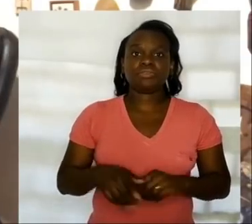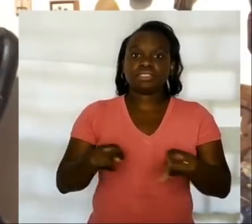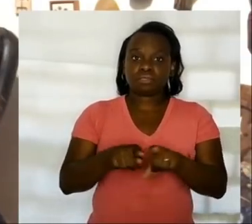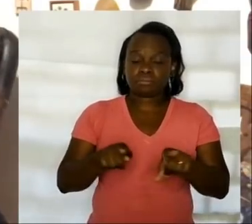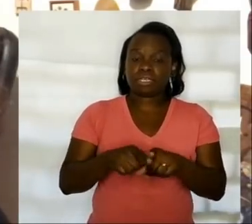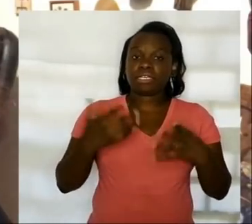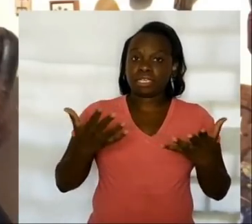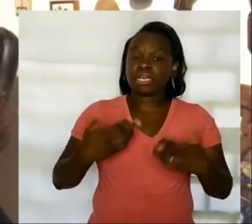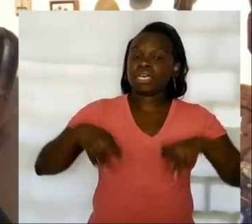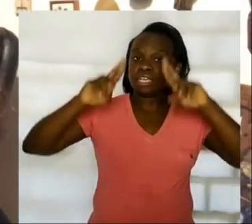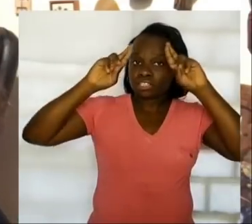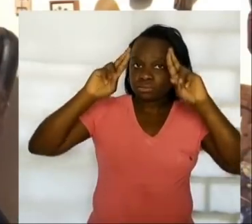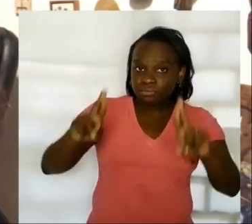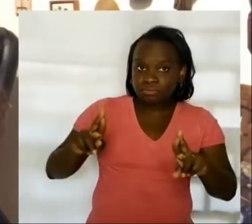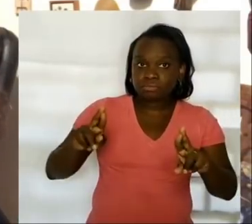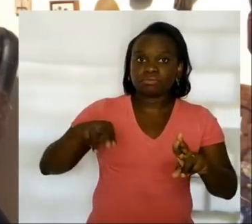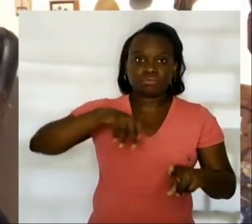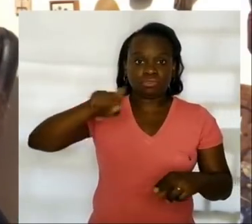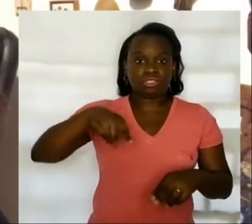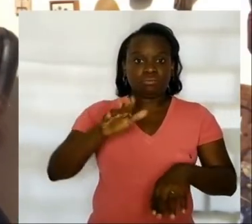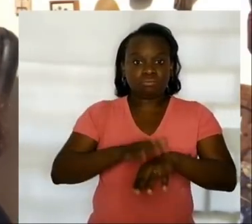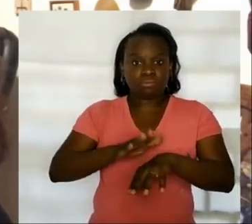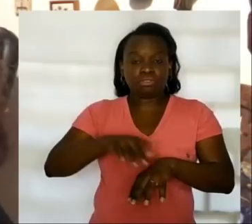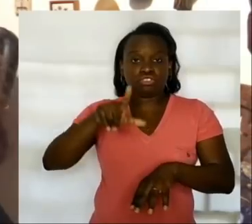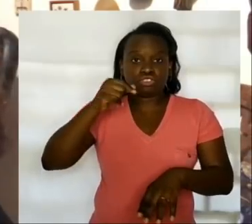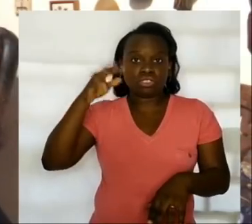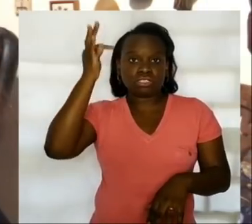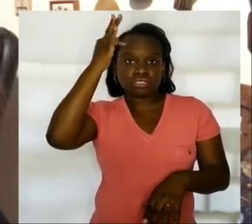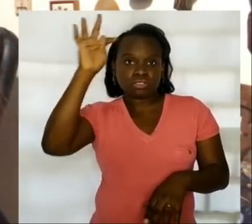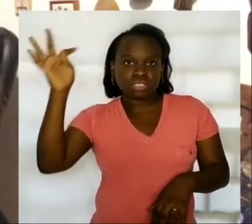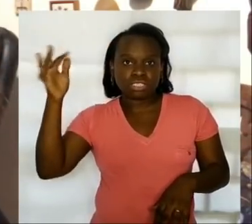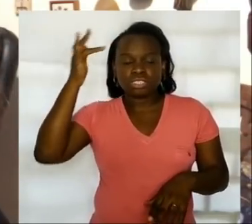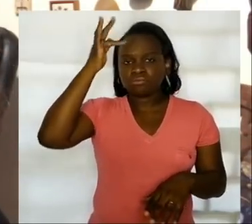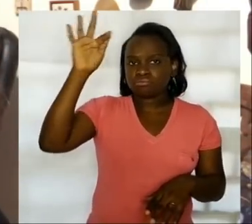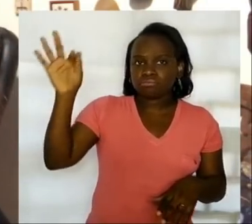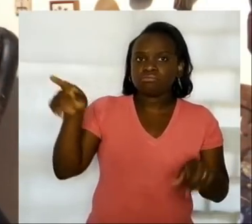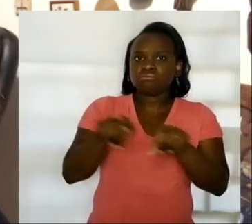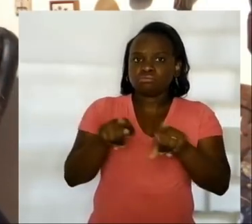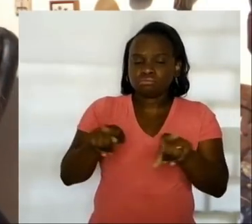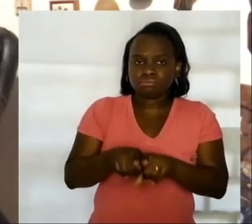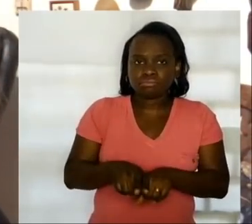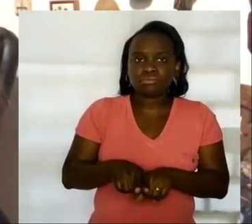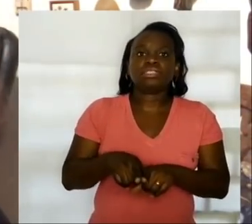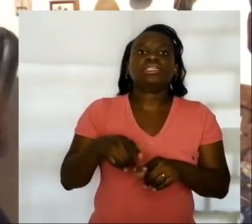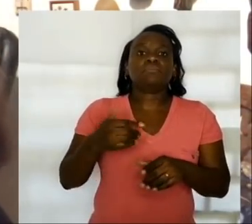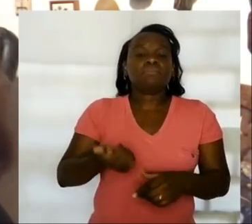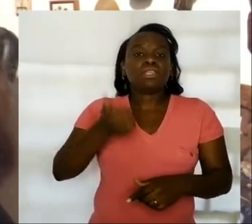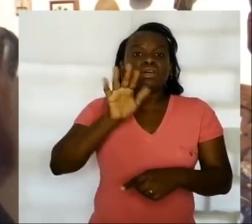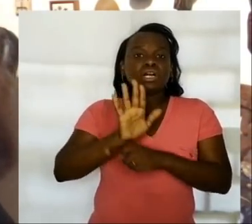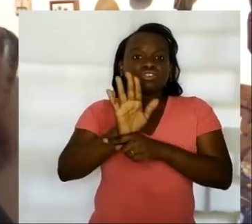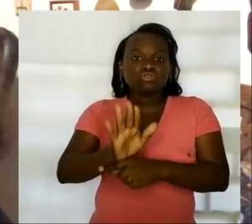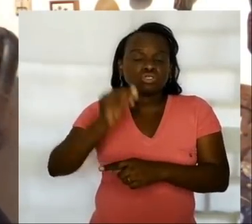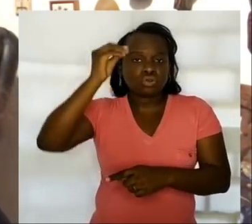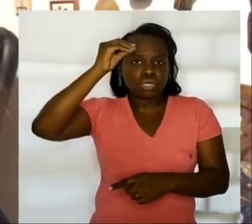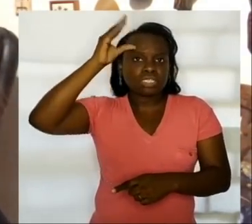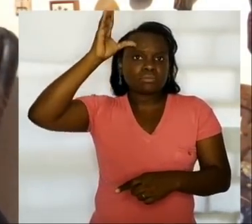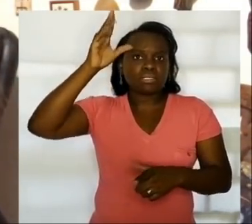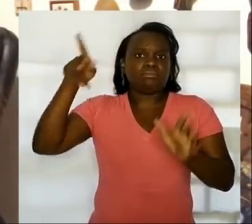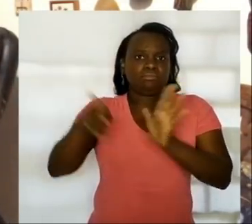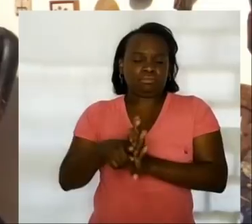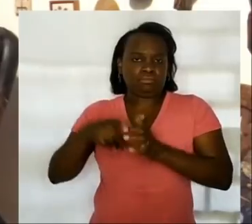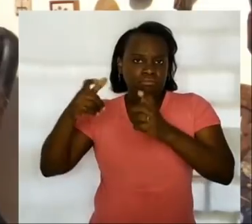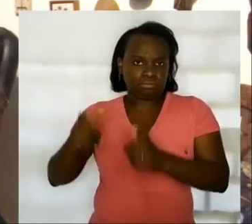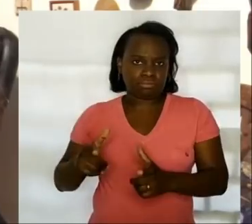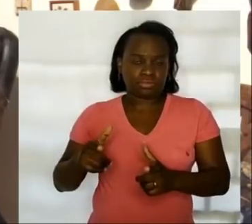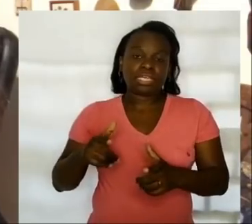prioritariamente em língua portuguesa. Queremos ver respeitadas as nossas escolhas epistemológicas e ontológicas em